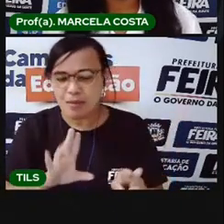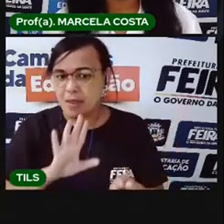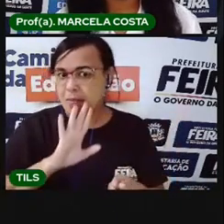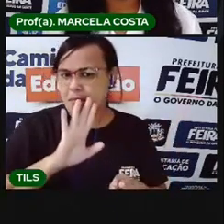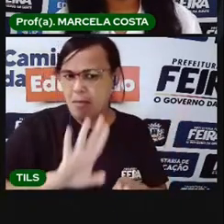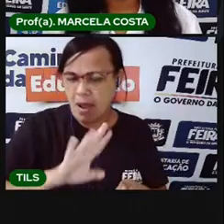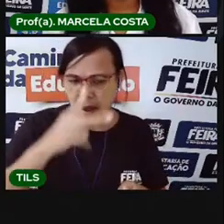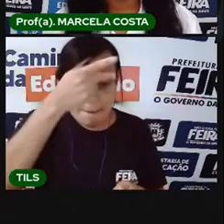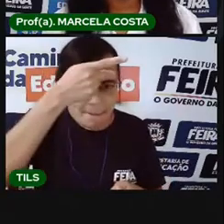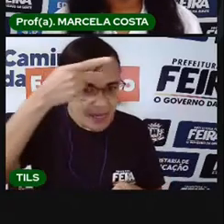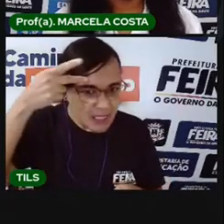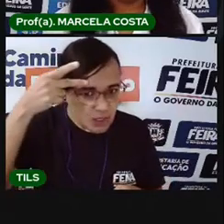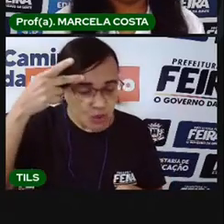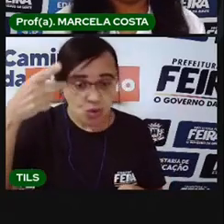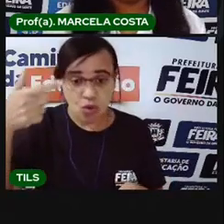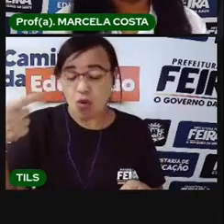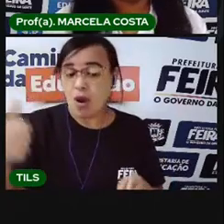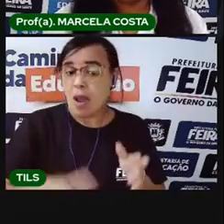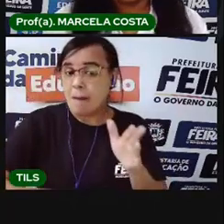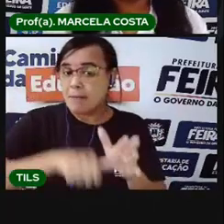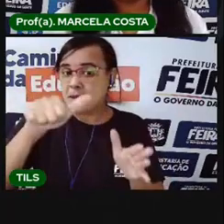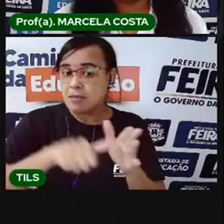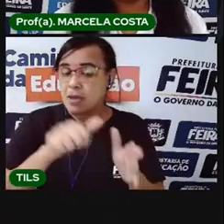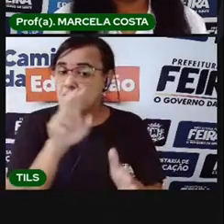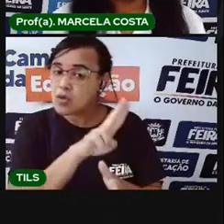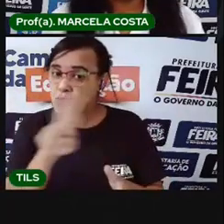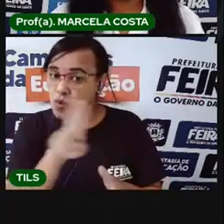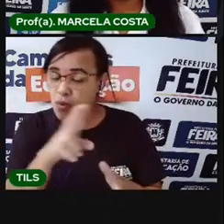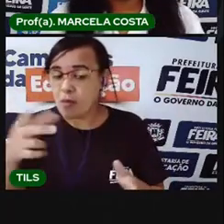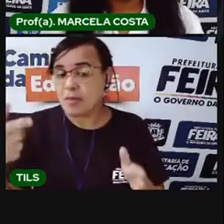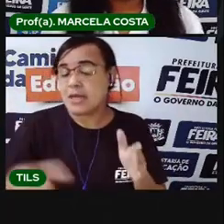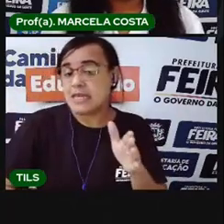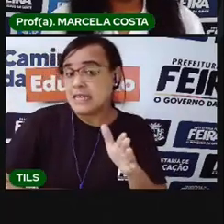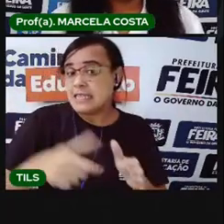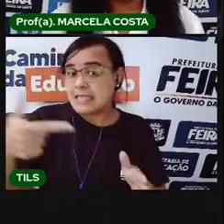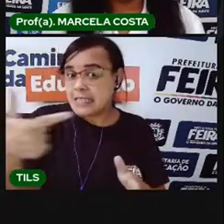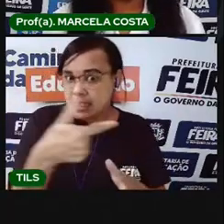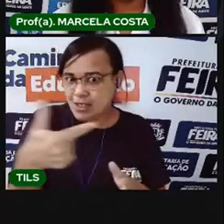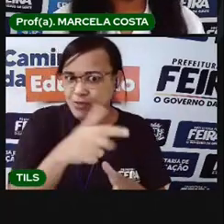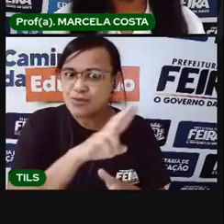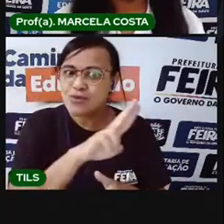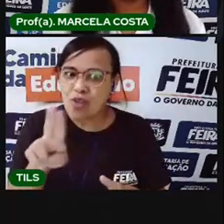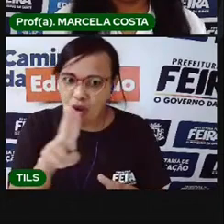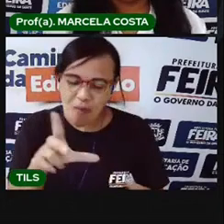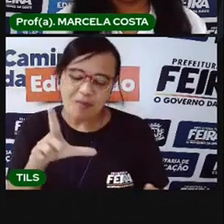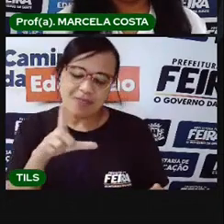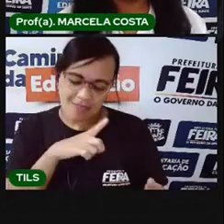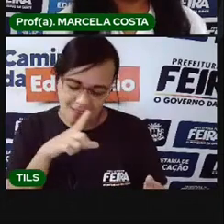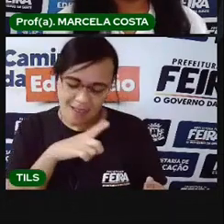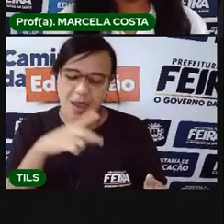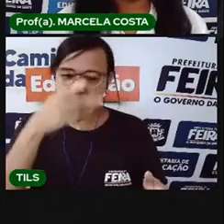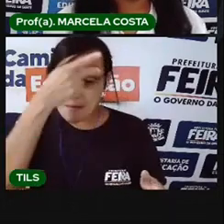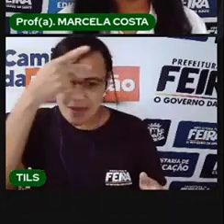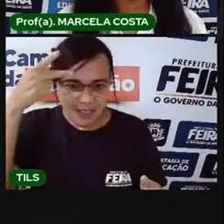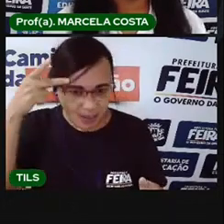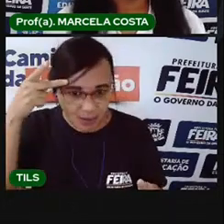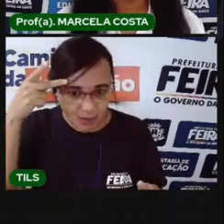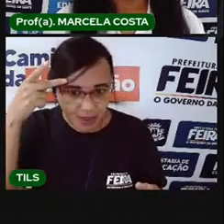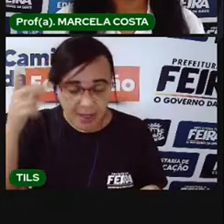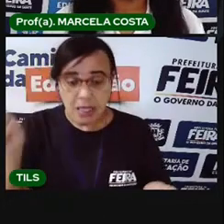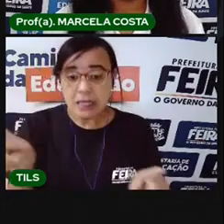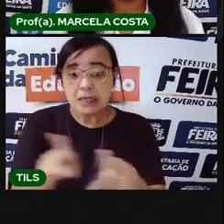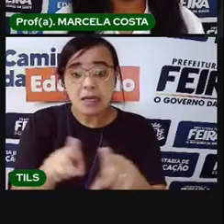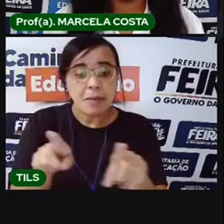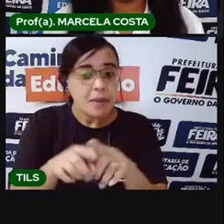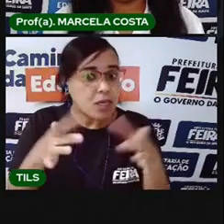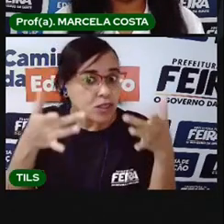sobrenome. Também aprendemos que o teatro musical é uma expressão artística, é uma forma